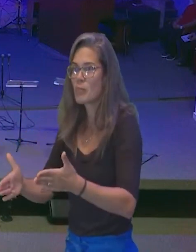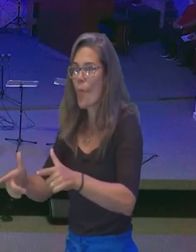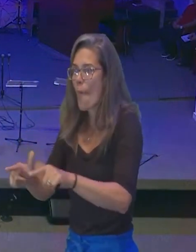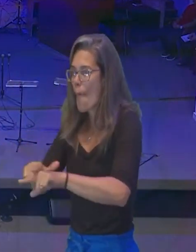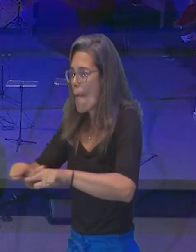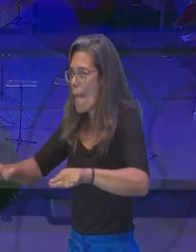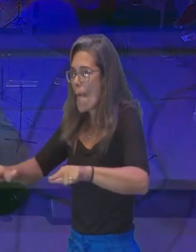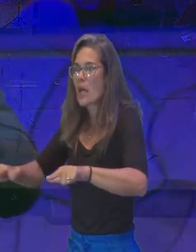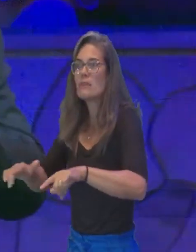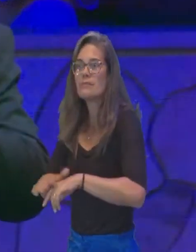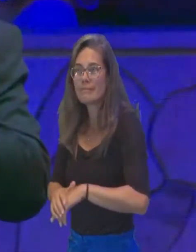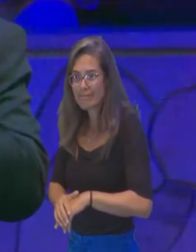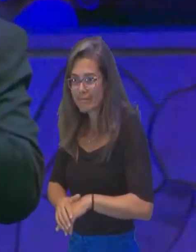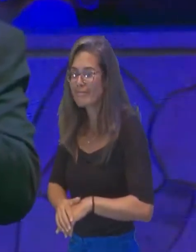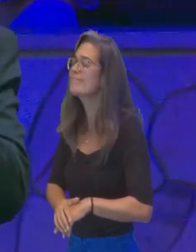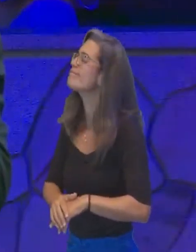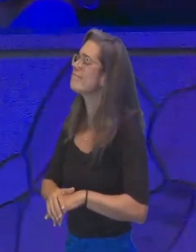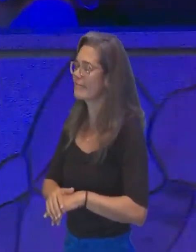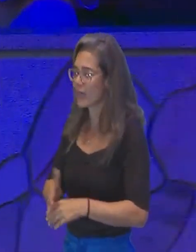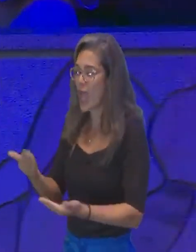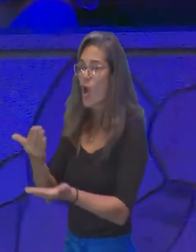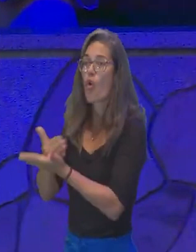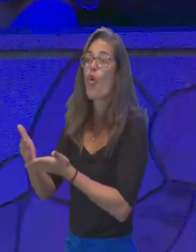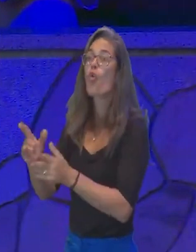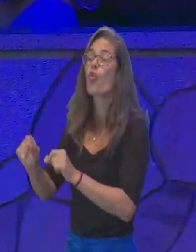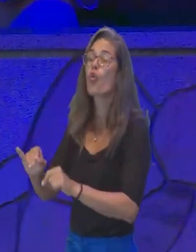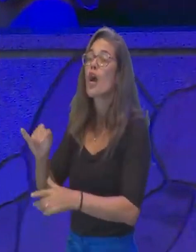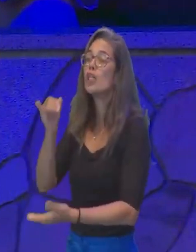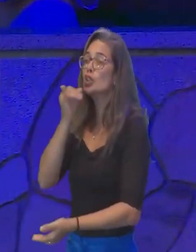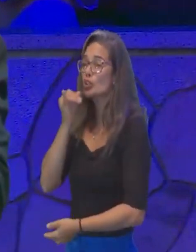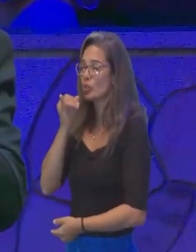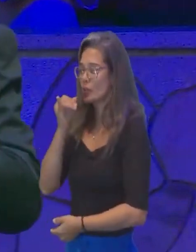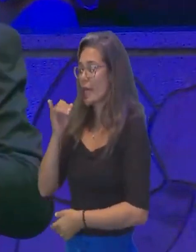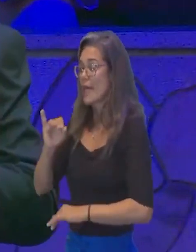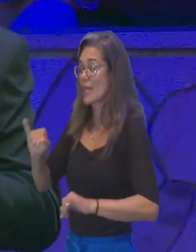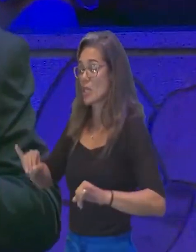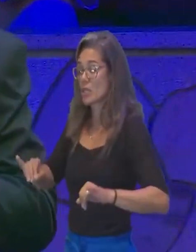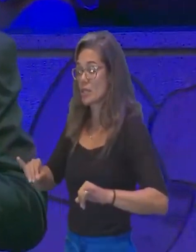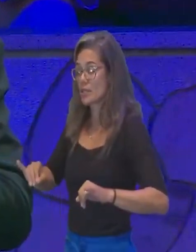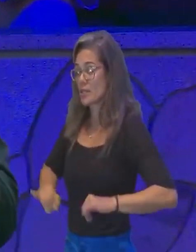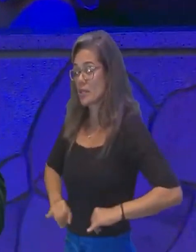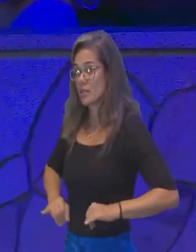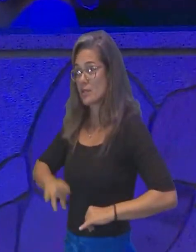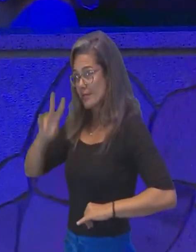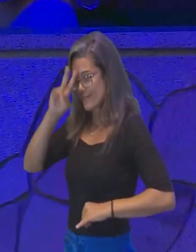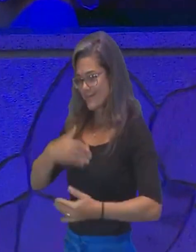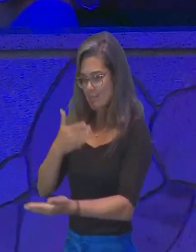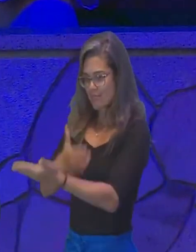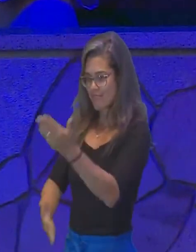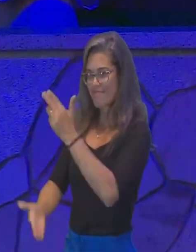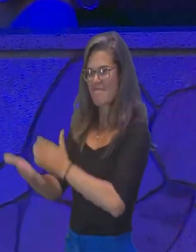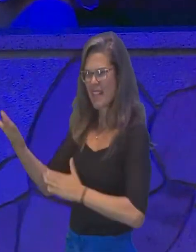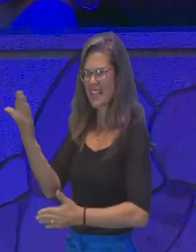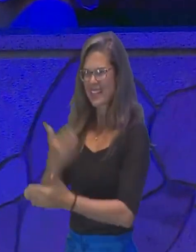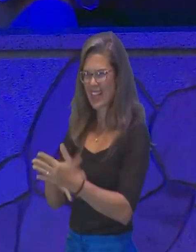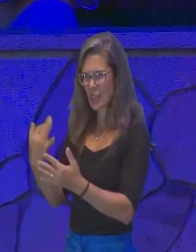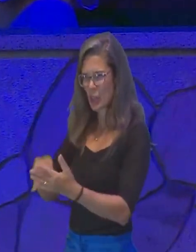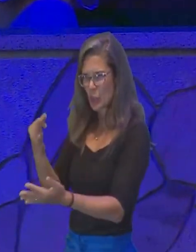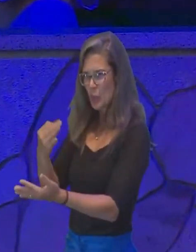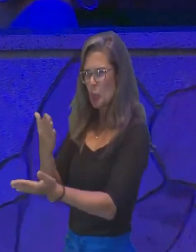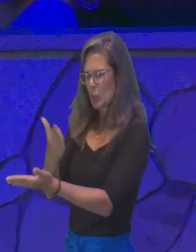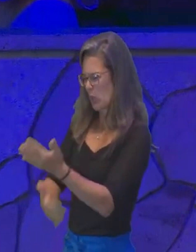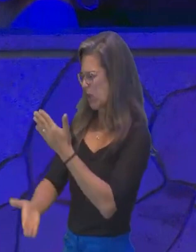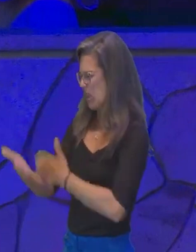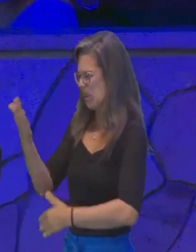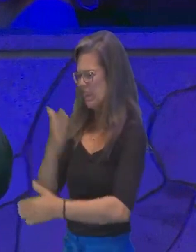se rasgar com facas, com lâminas, o sangue jorrava e dizia: te oferecemos este sangue para que o fogo Baal desça até